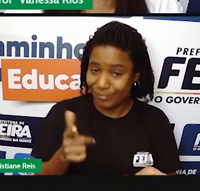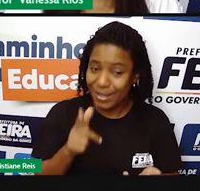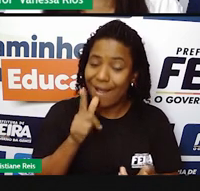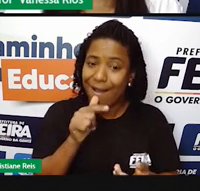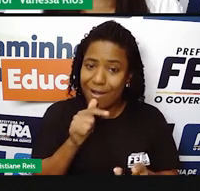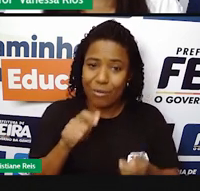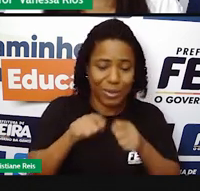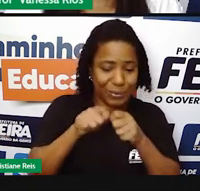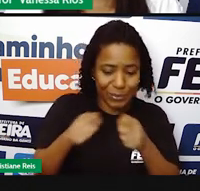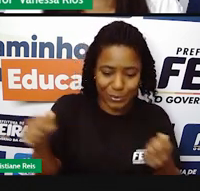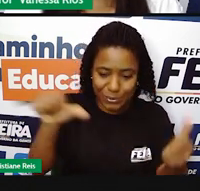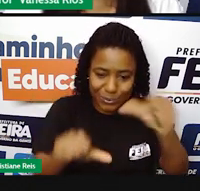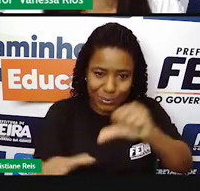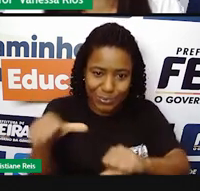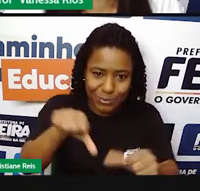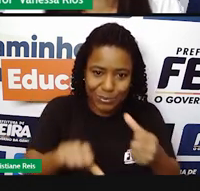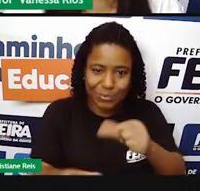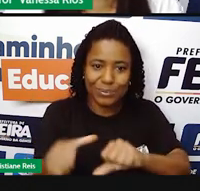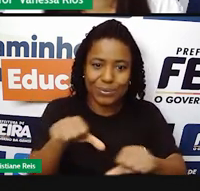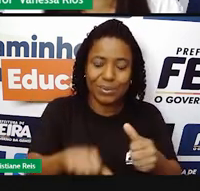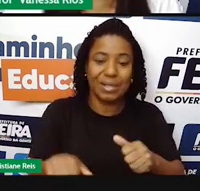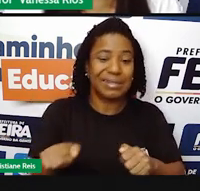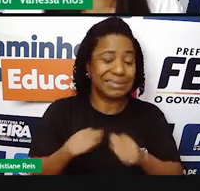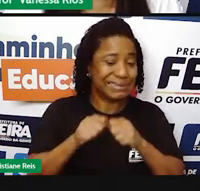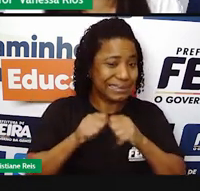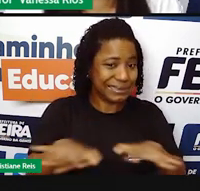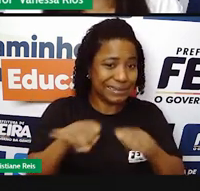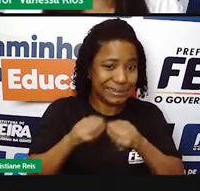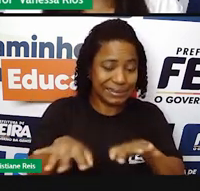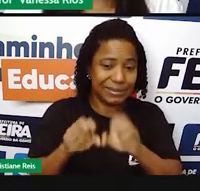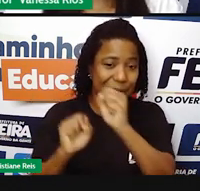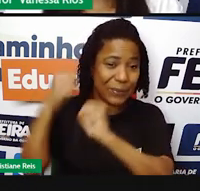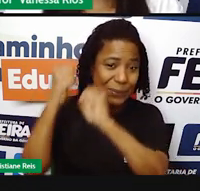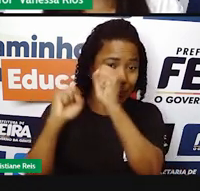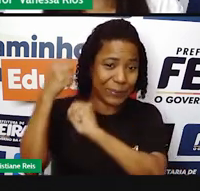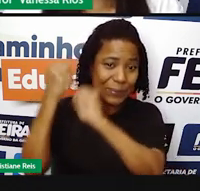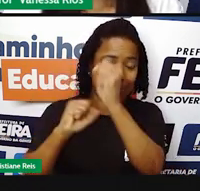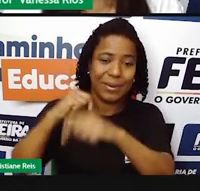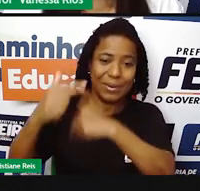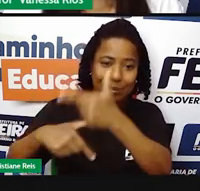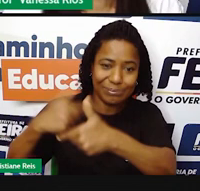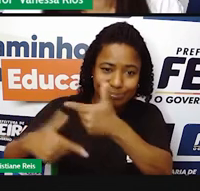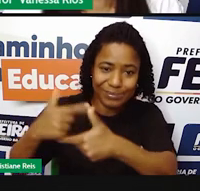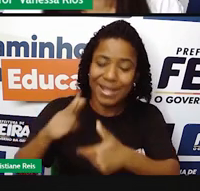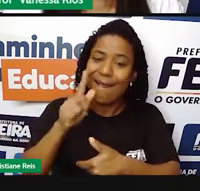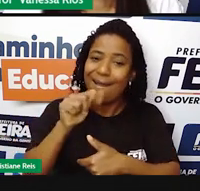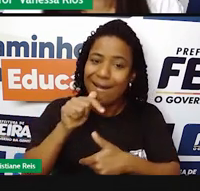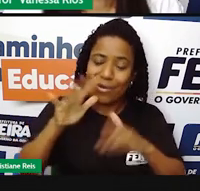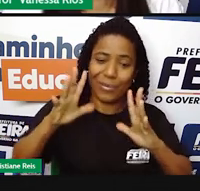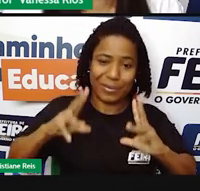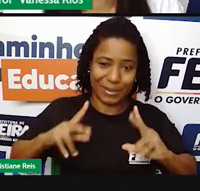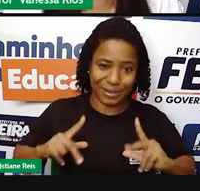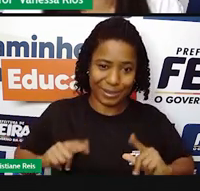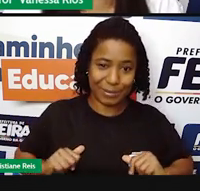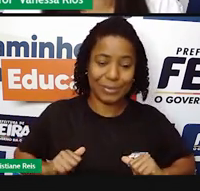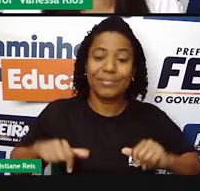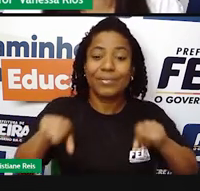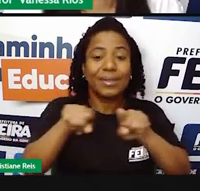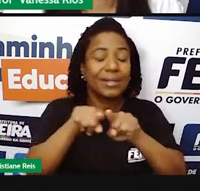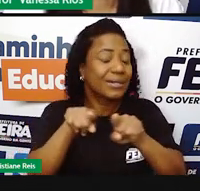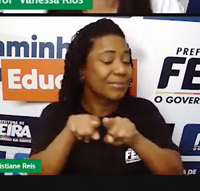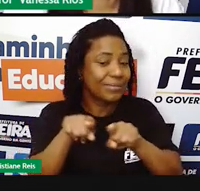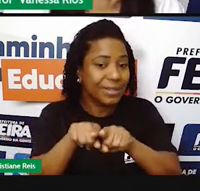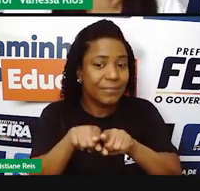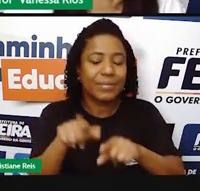energia elétrica para bombeamento, maior manutenção da rede de equipamentos, desnecessário uso da capacidade